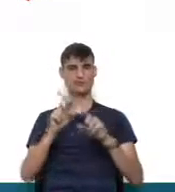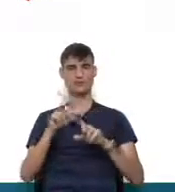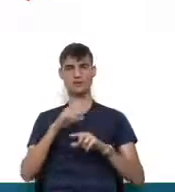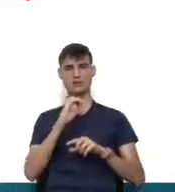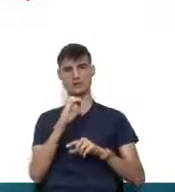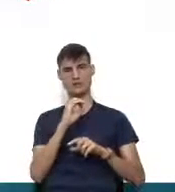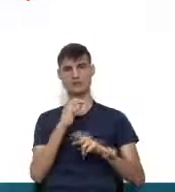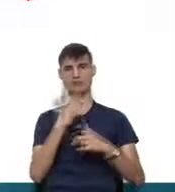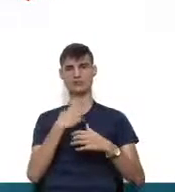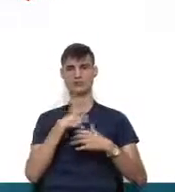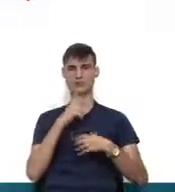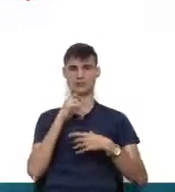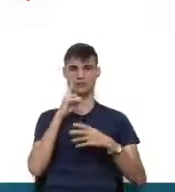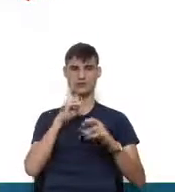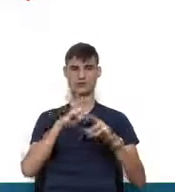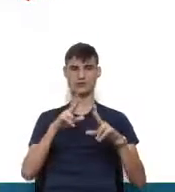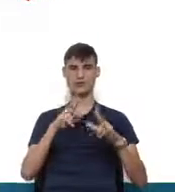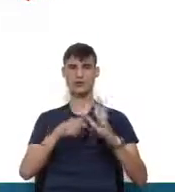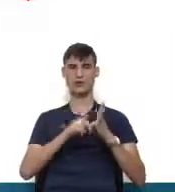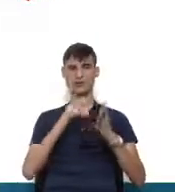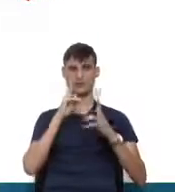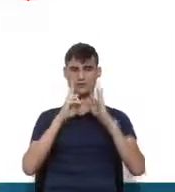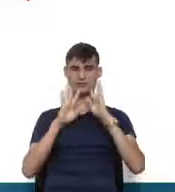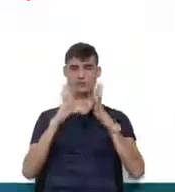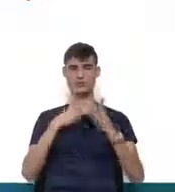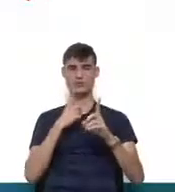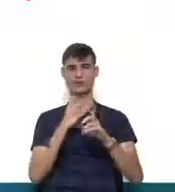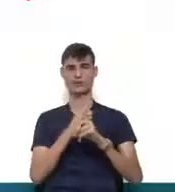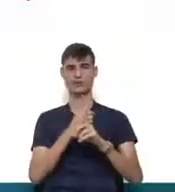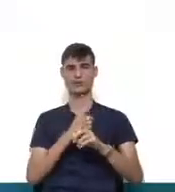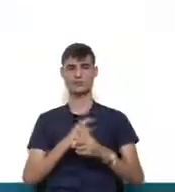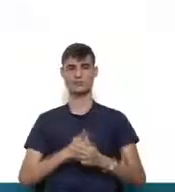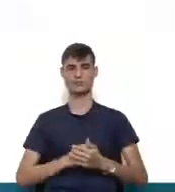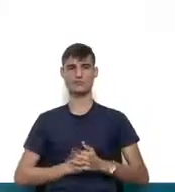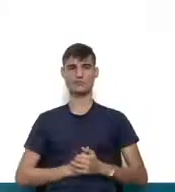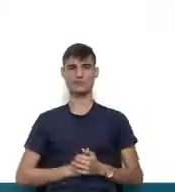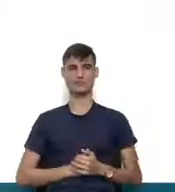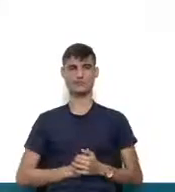zero, voltando, né, no slide anteriormente que nós já tínhamos encontrado.